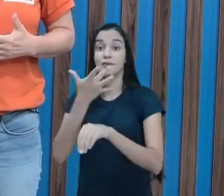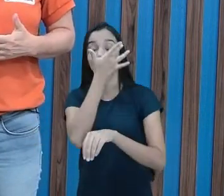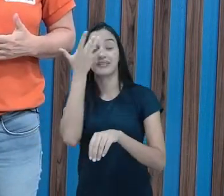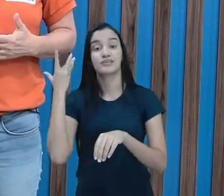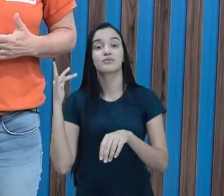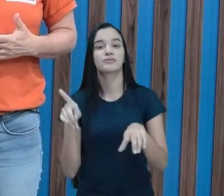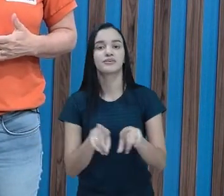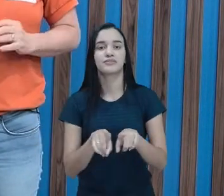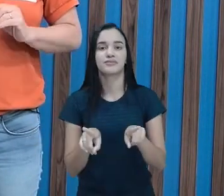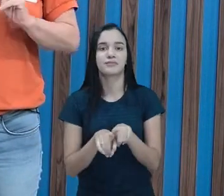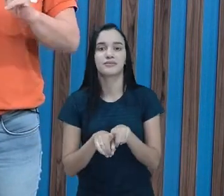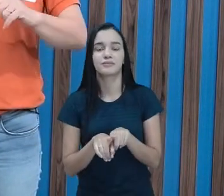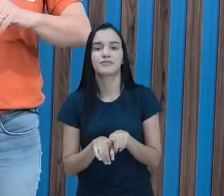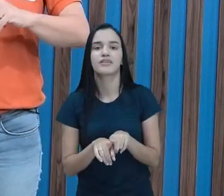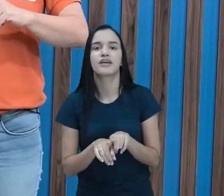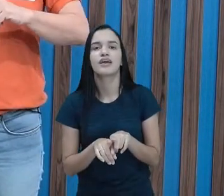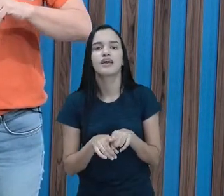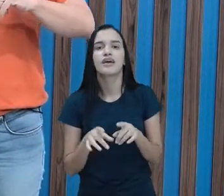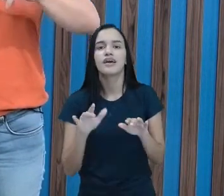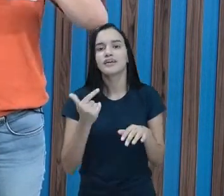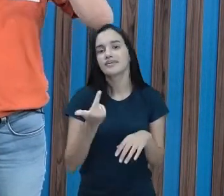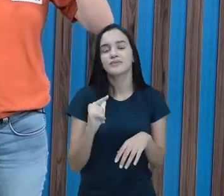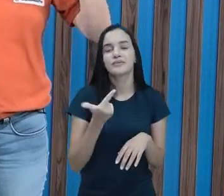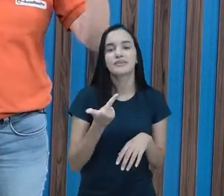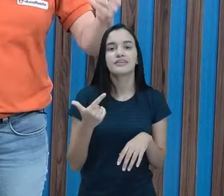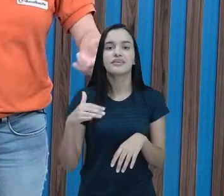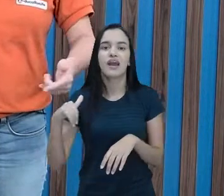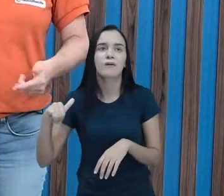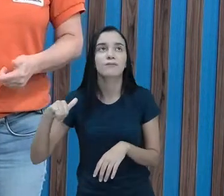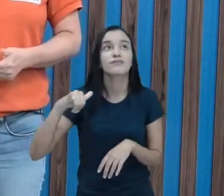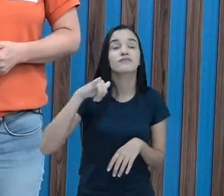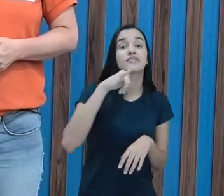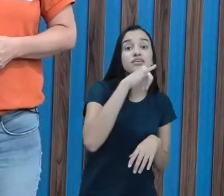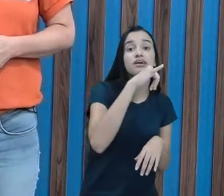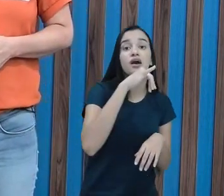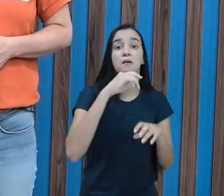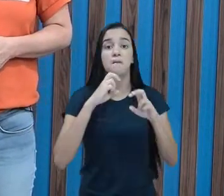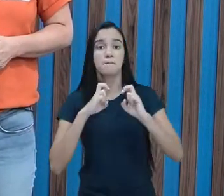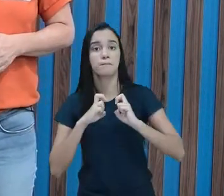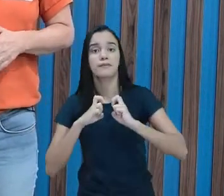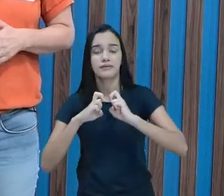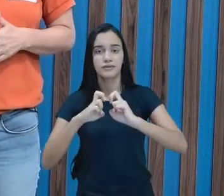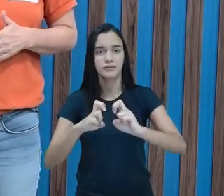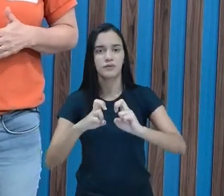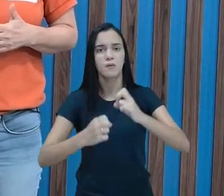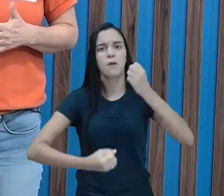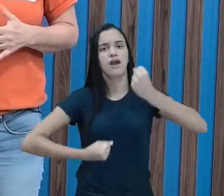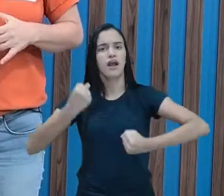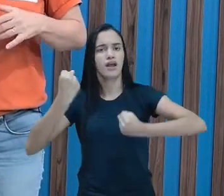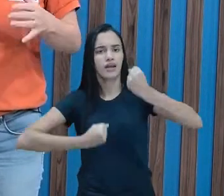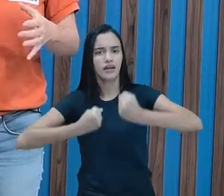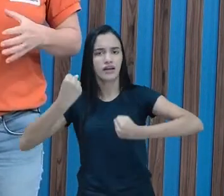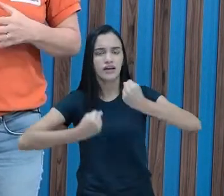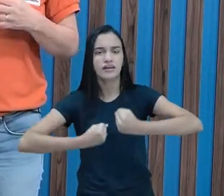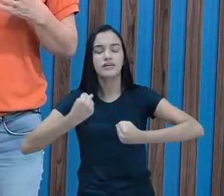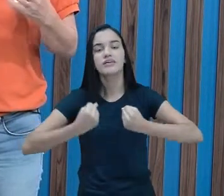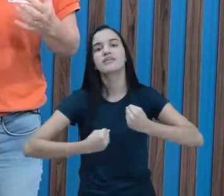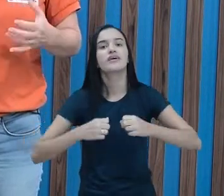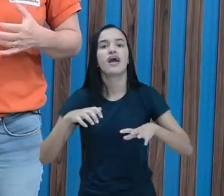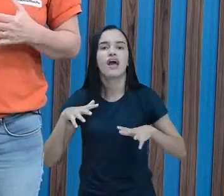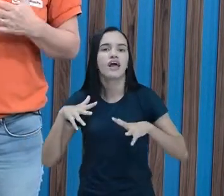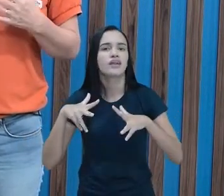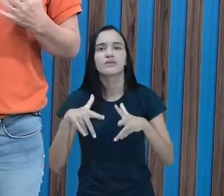também, tá? Em uma época que não existiam aviões, metrô, né? Carro, então era tudo muito